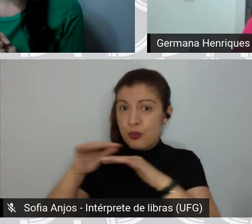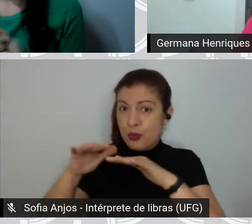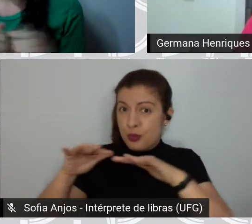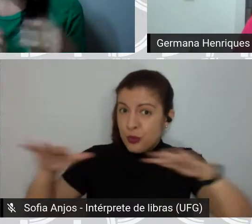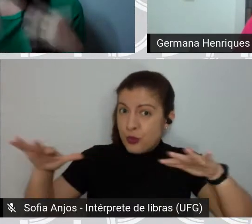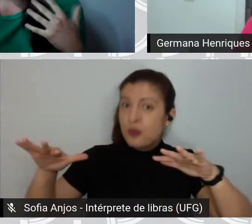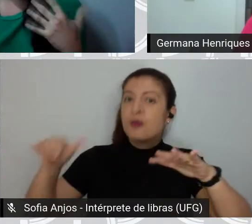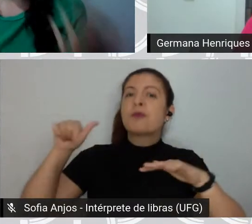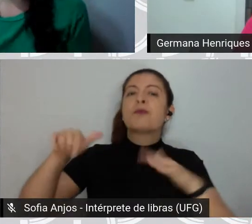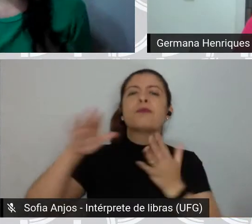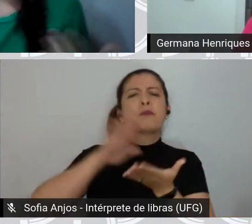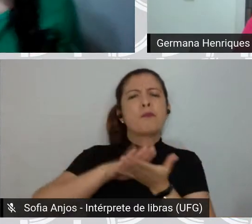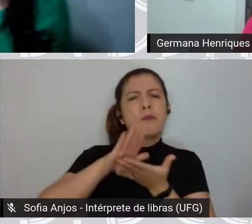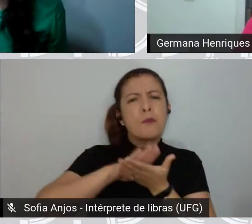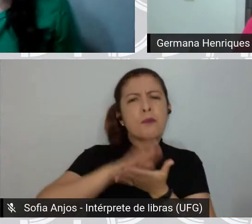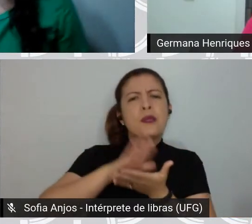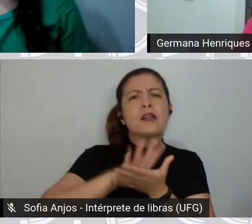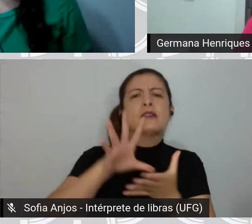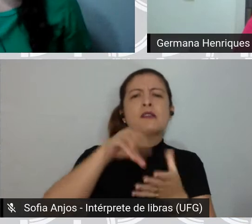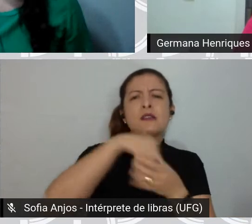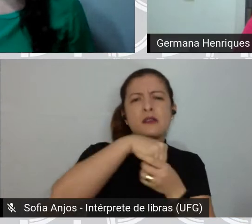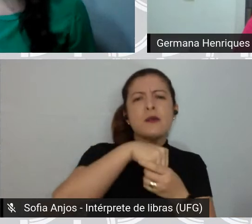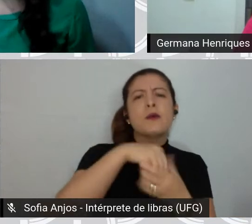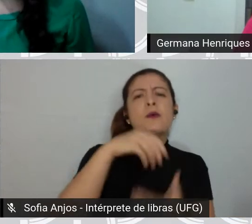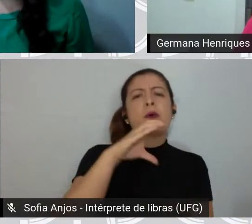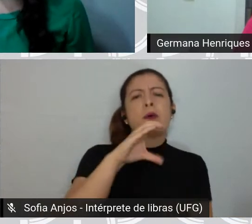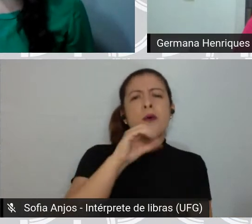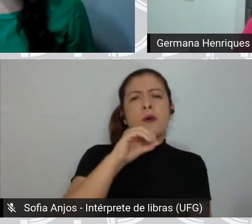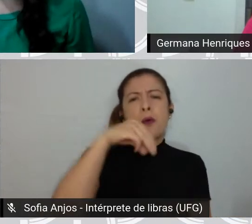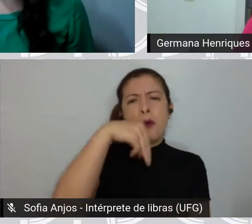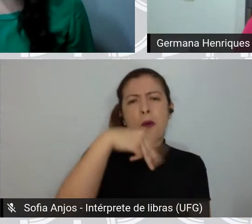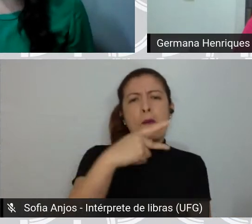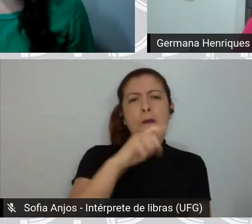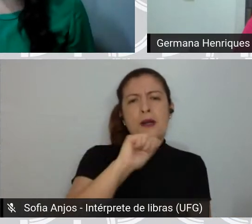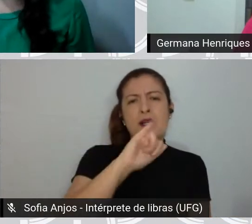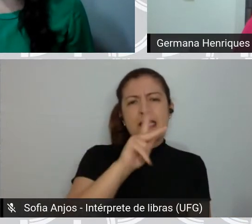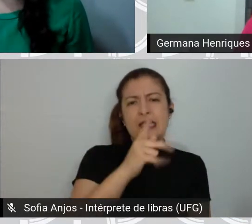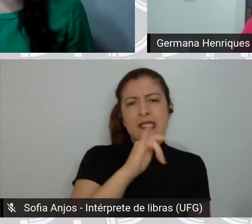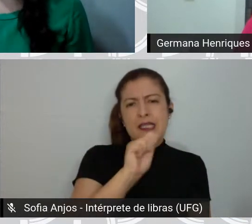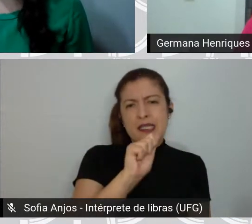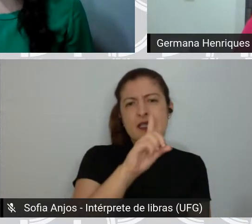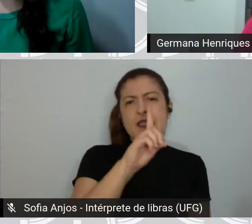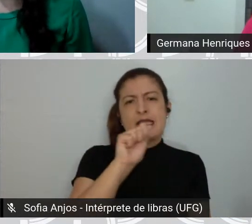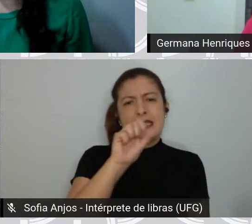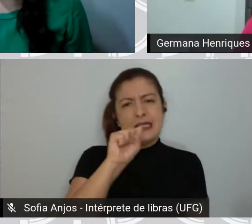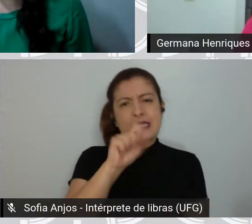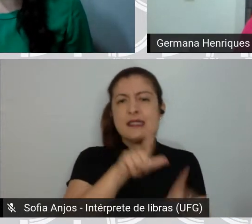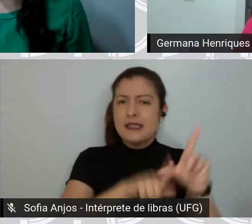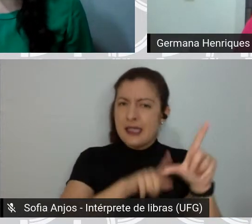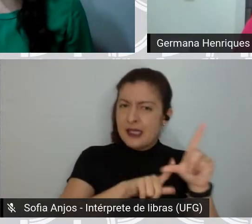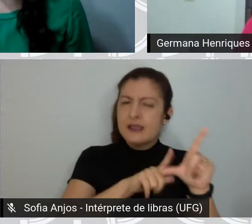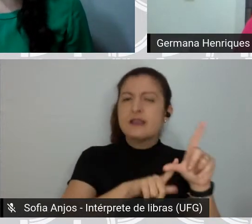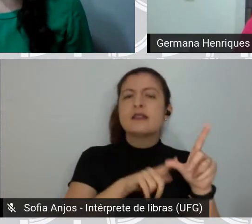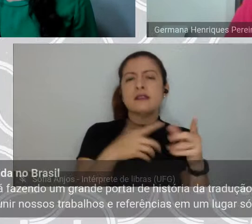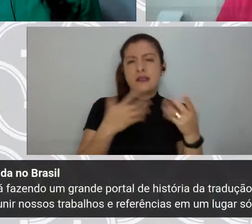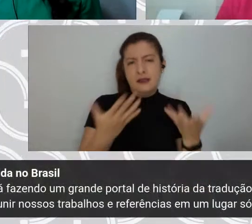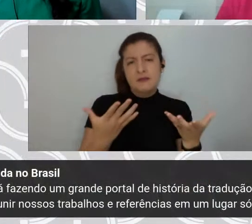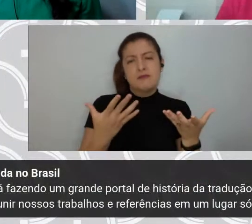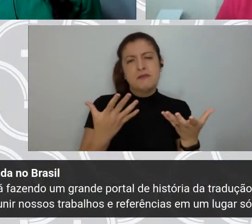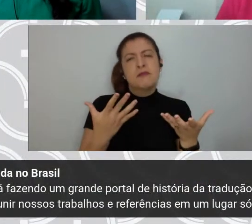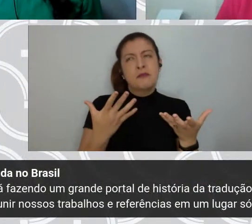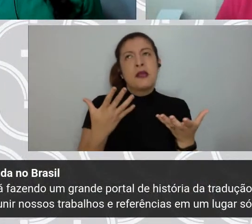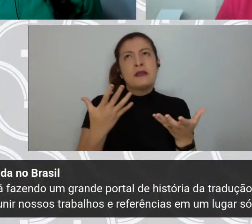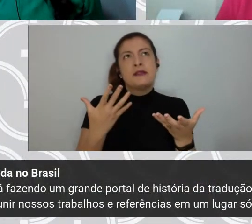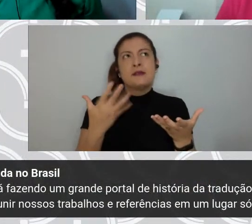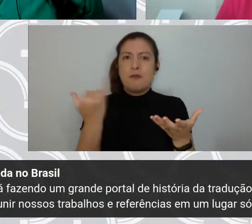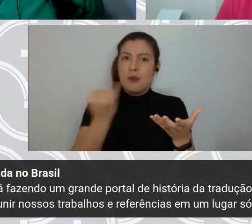engano, mas sim, é preciso discutir também as traduções. A Marlova está